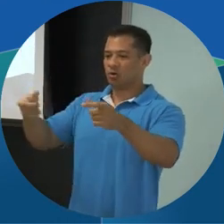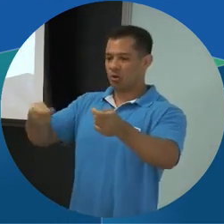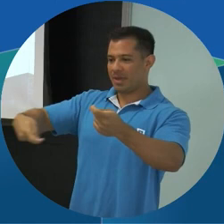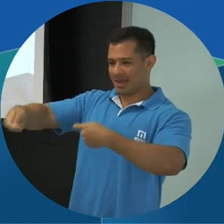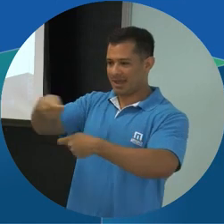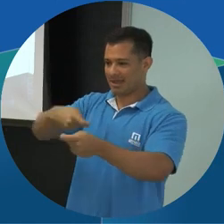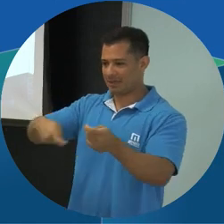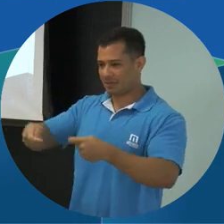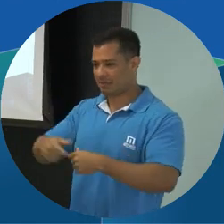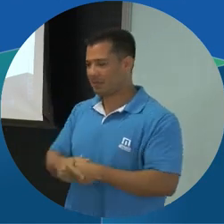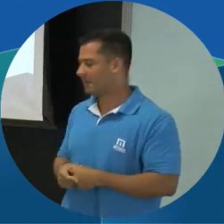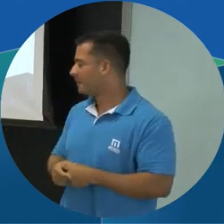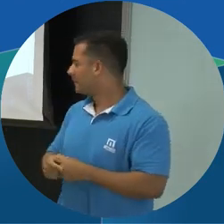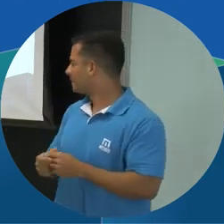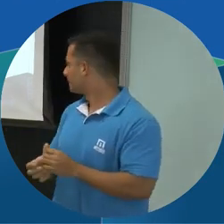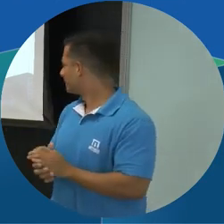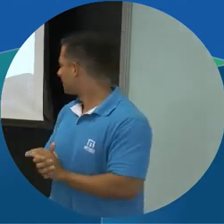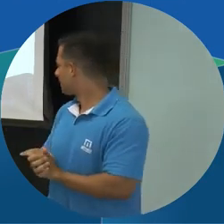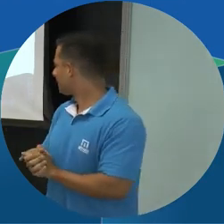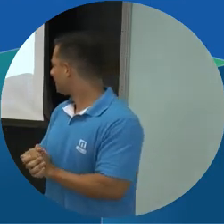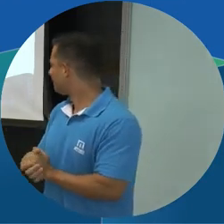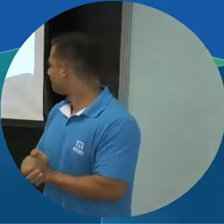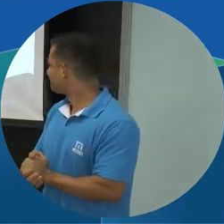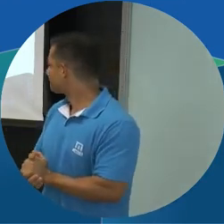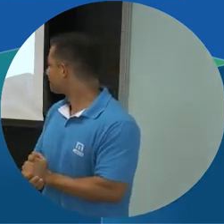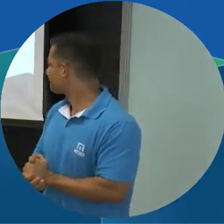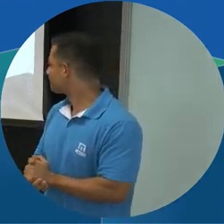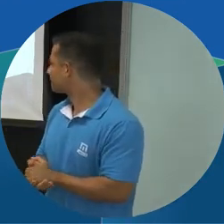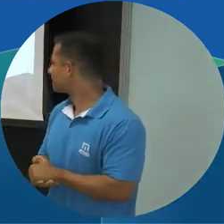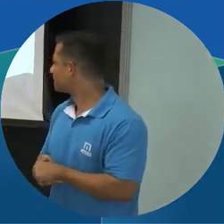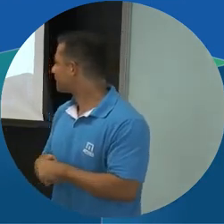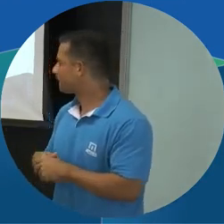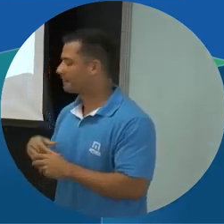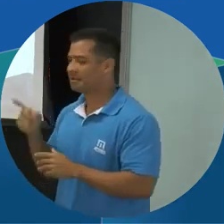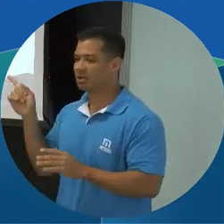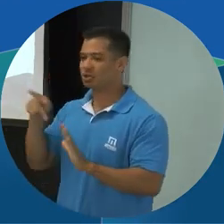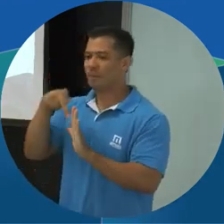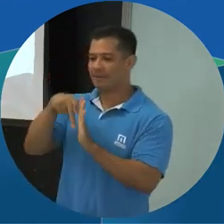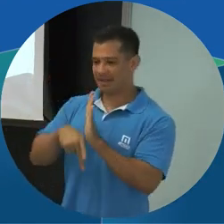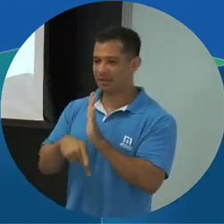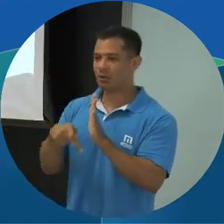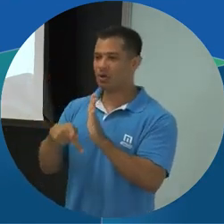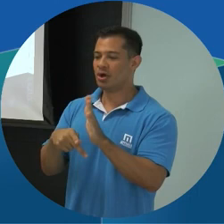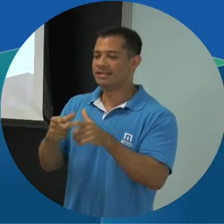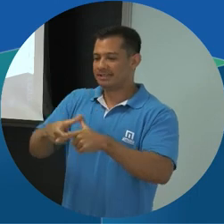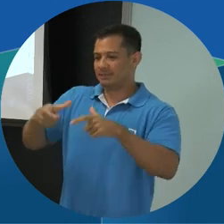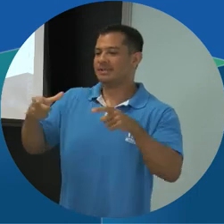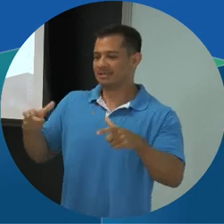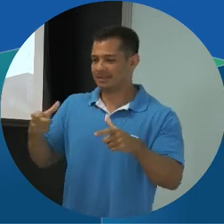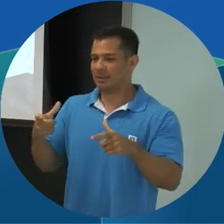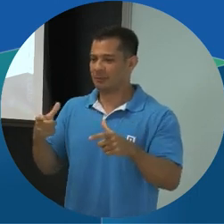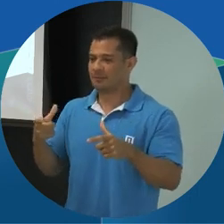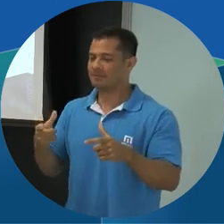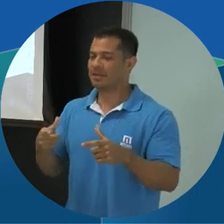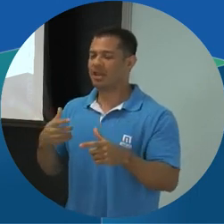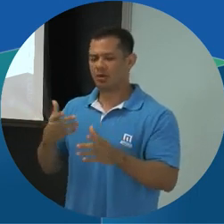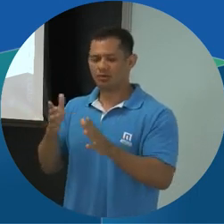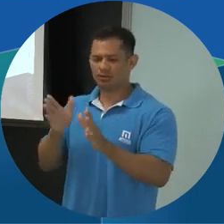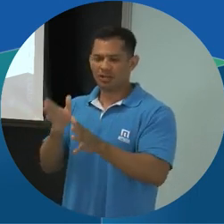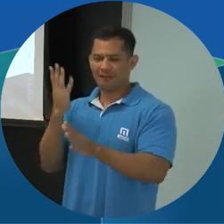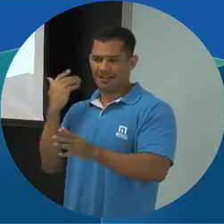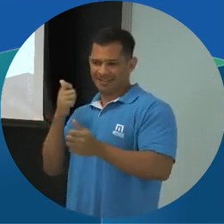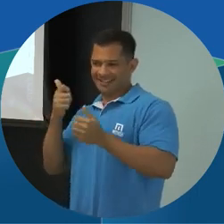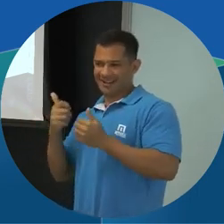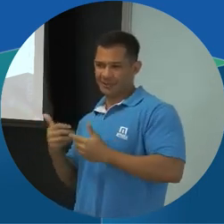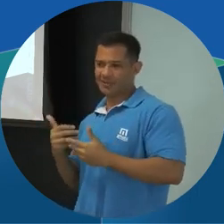clientes. Então, aqui nós, como o nosso plano de expansão, como eu falei anteriormente, nós